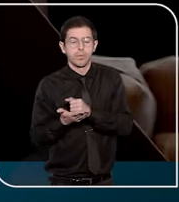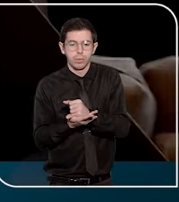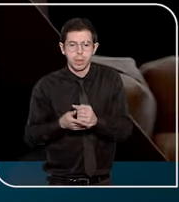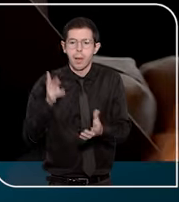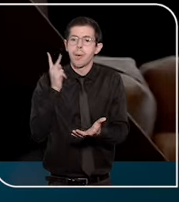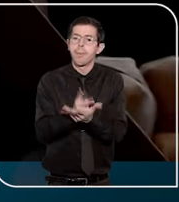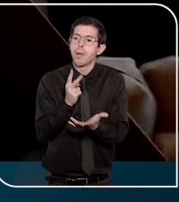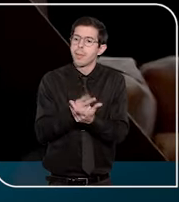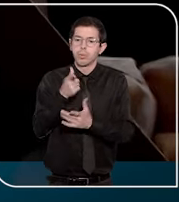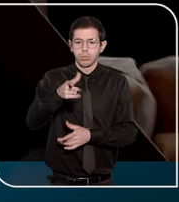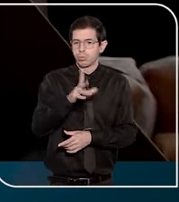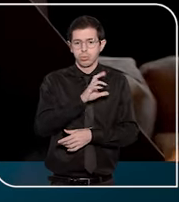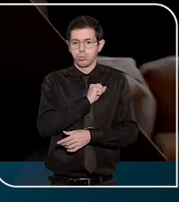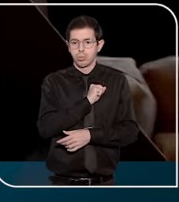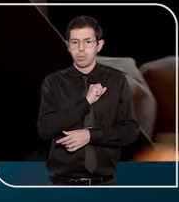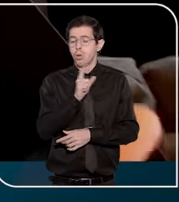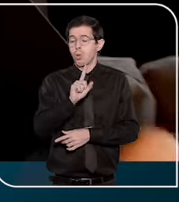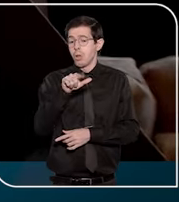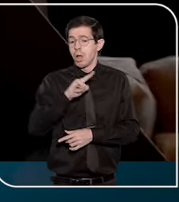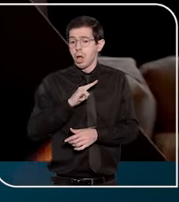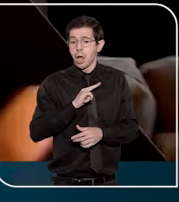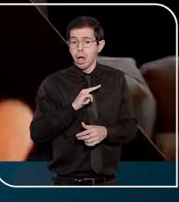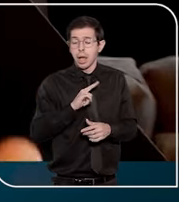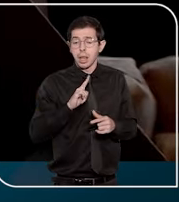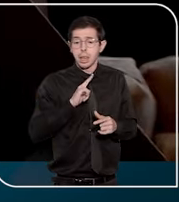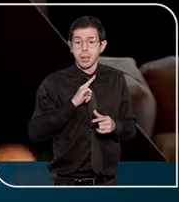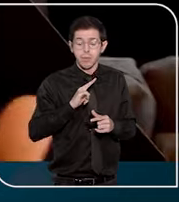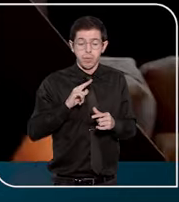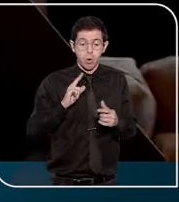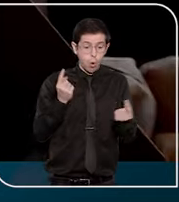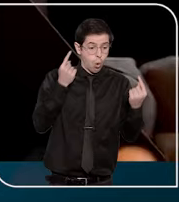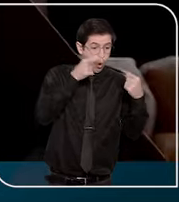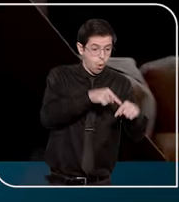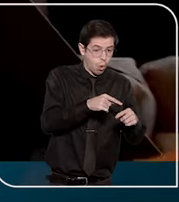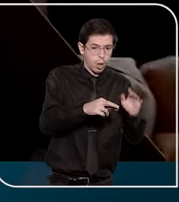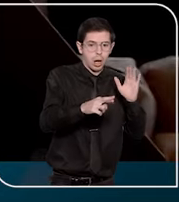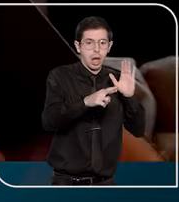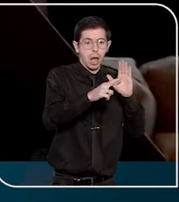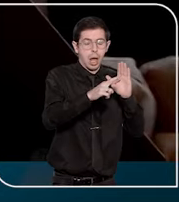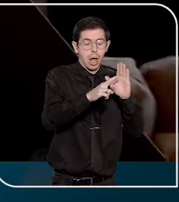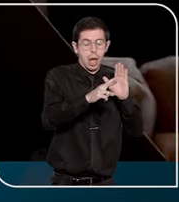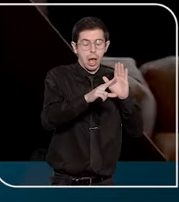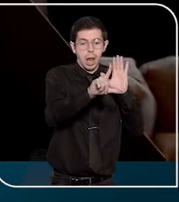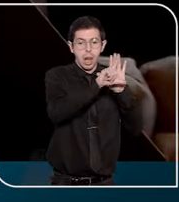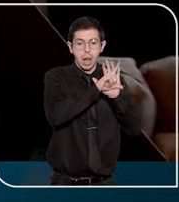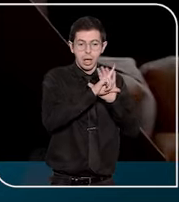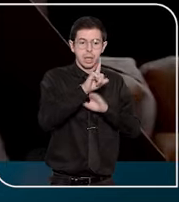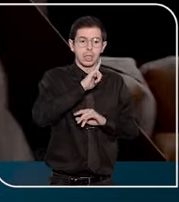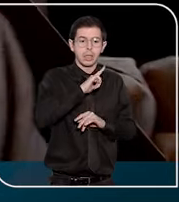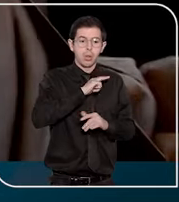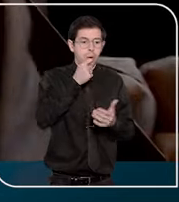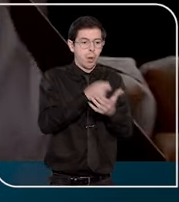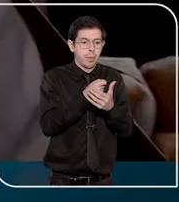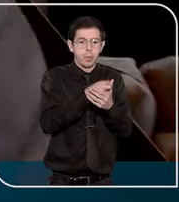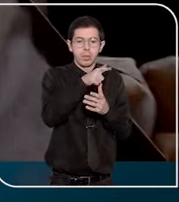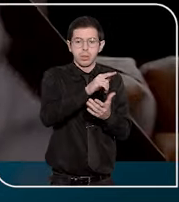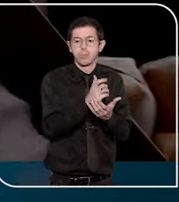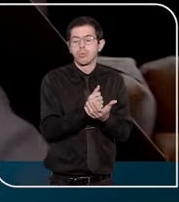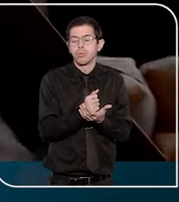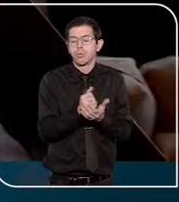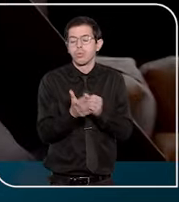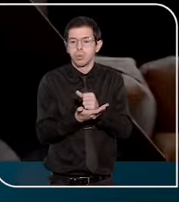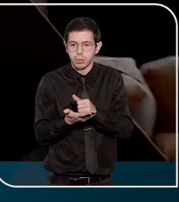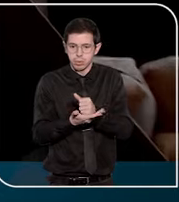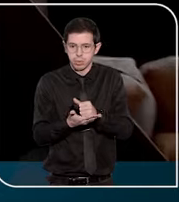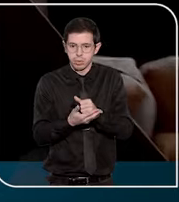não goste, não quer dizer que violou a regra que obriga que seja feita essa fundamentação. Então vejam que interessante. Essa